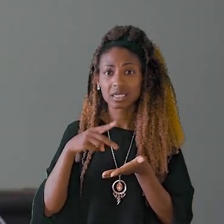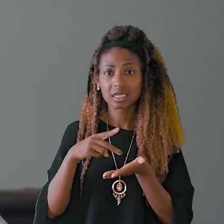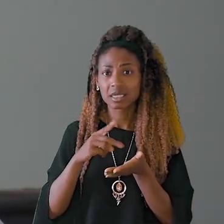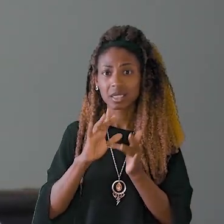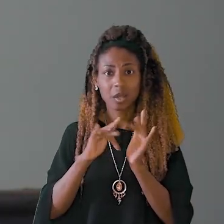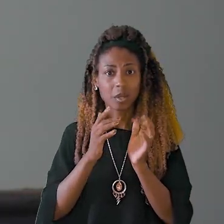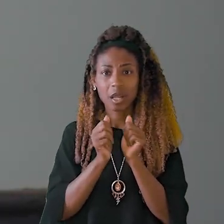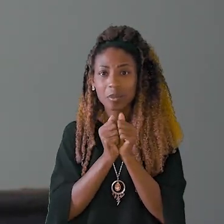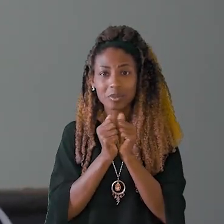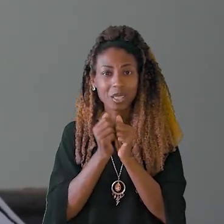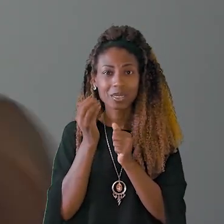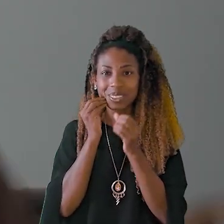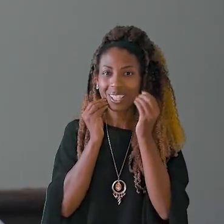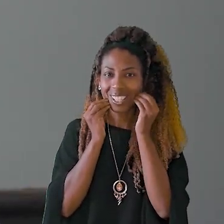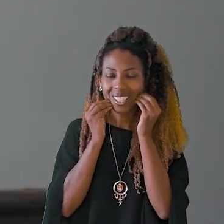assim, feliz.